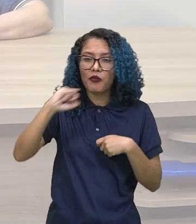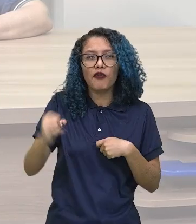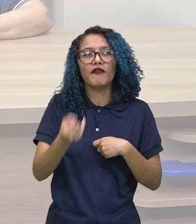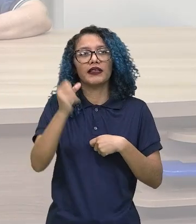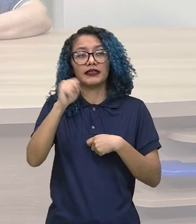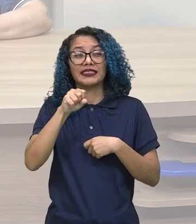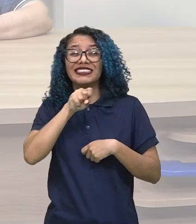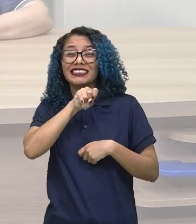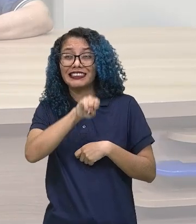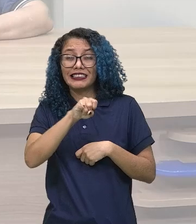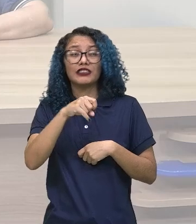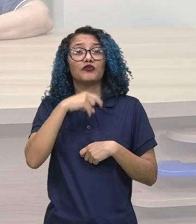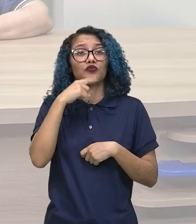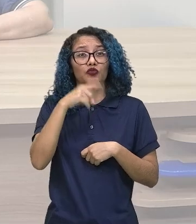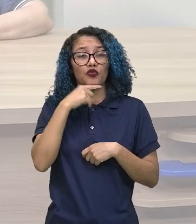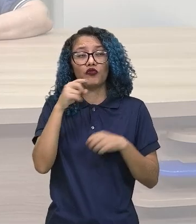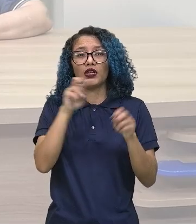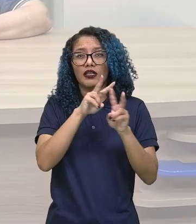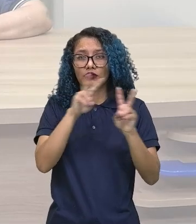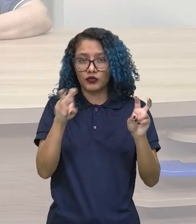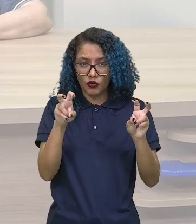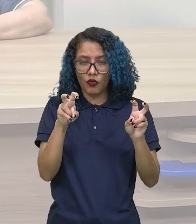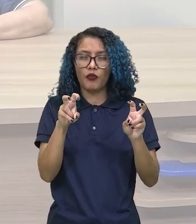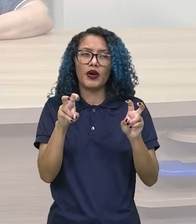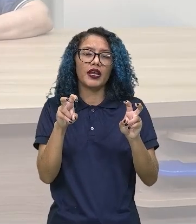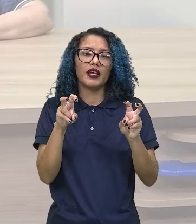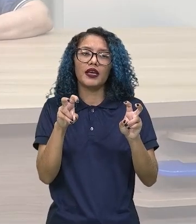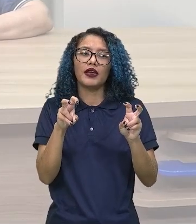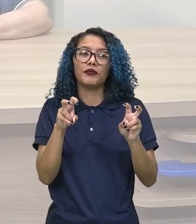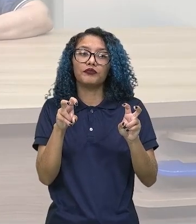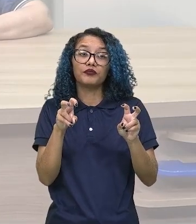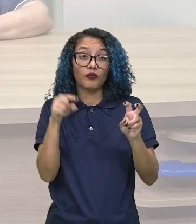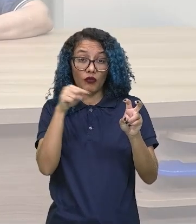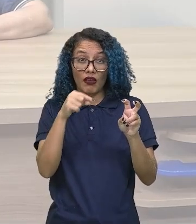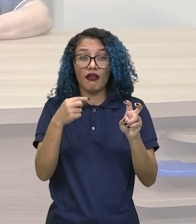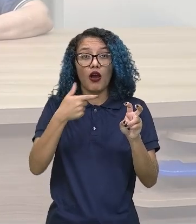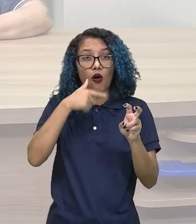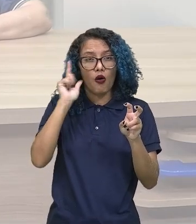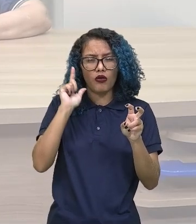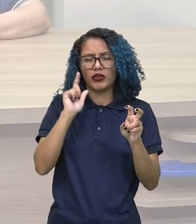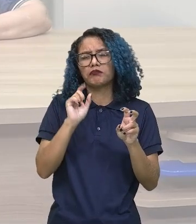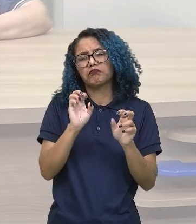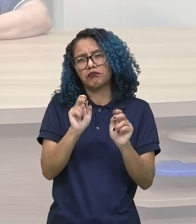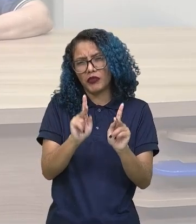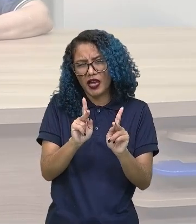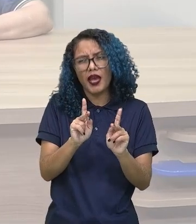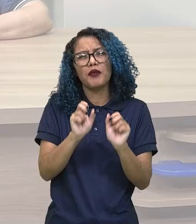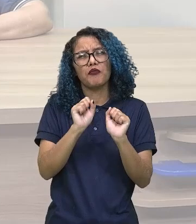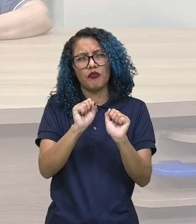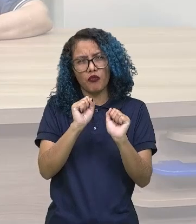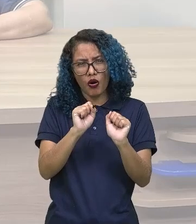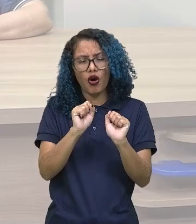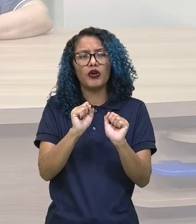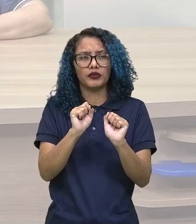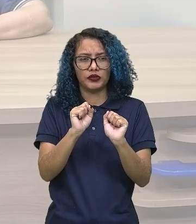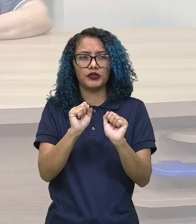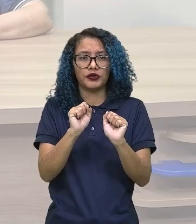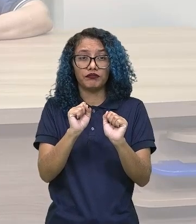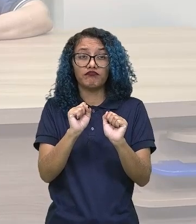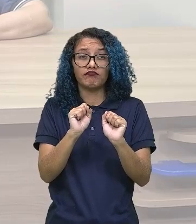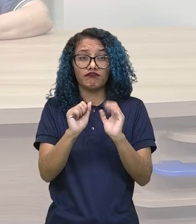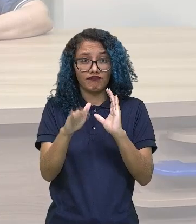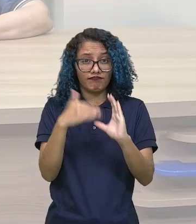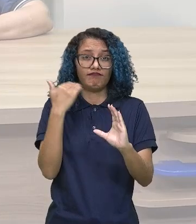alguma dúvida também em relação ao que abordamos ontem, não tem problema, do e-mail vocês podem colocar, só